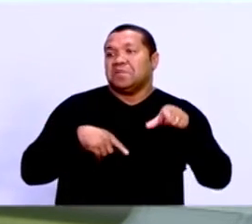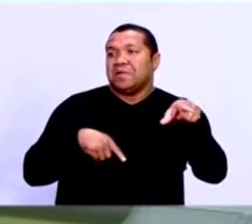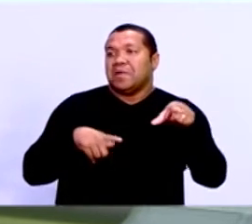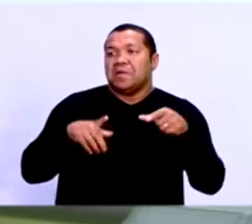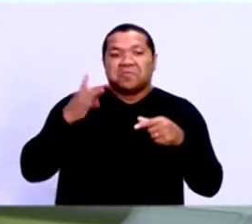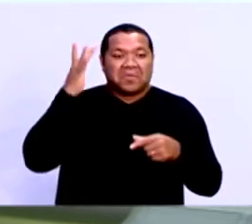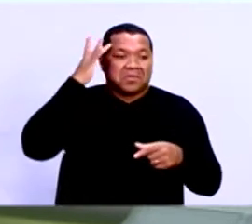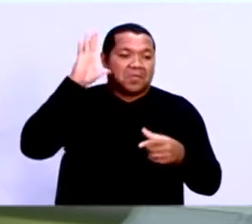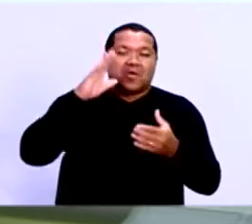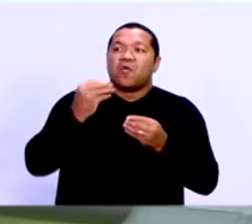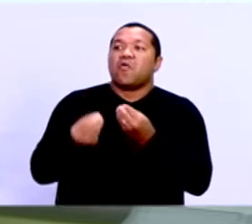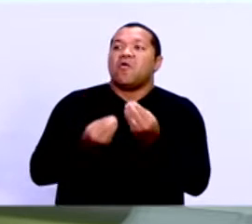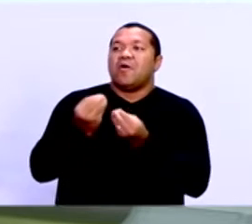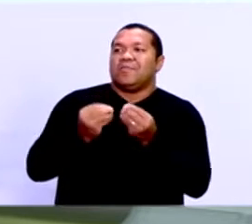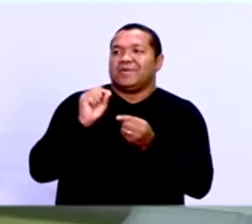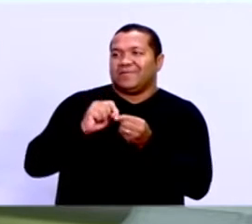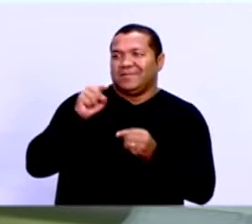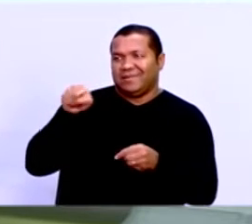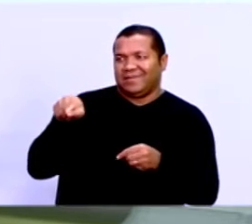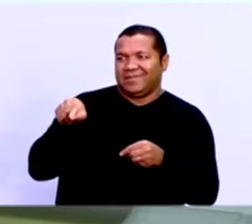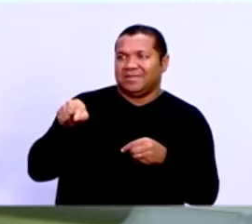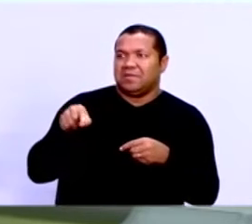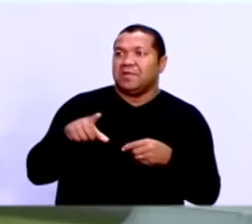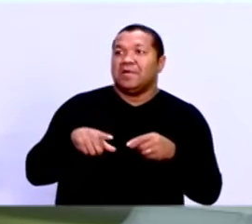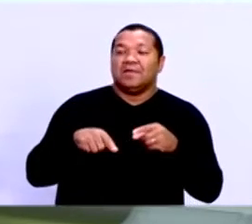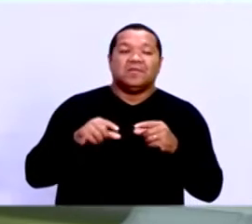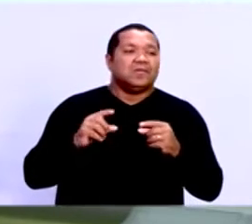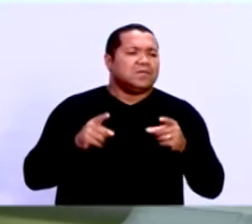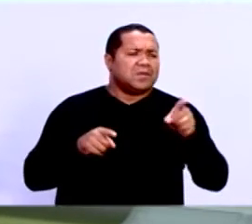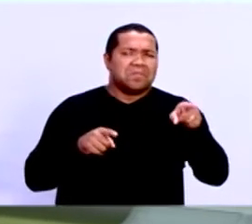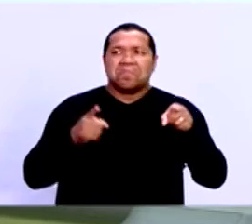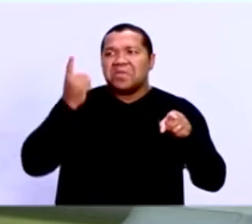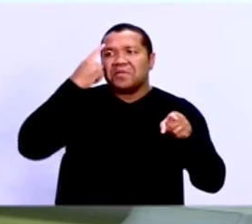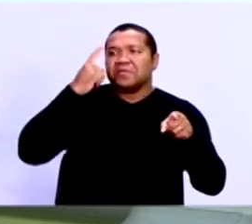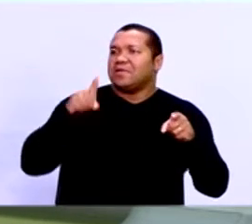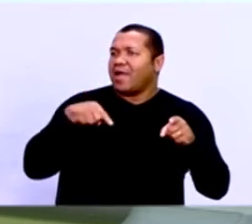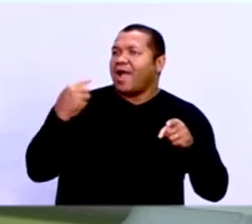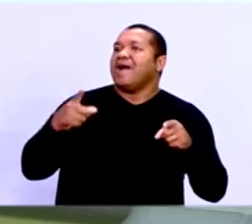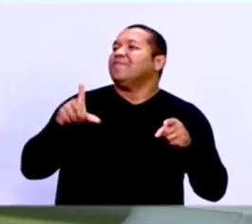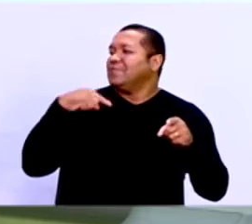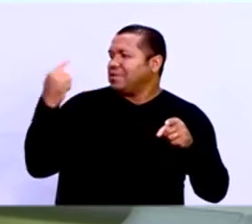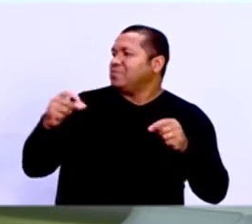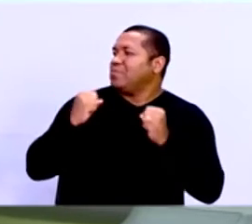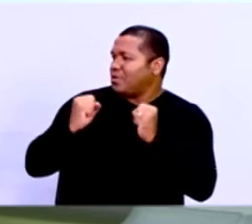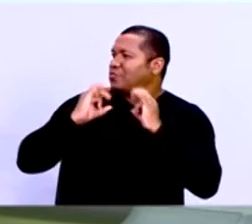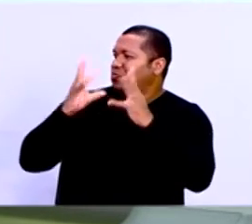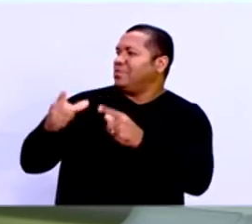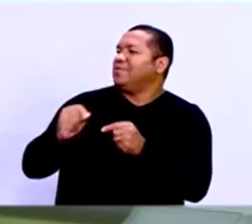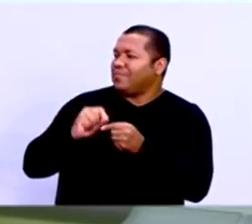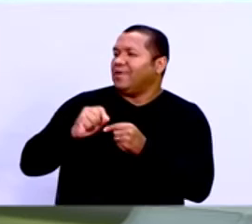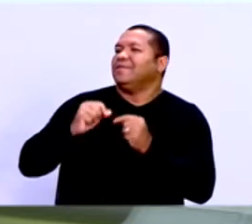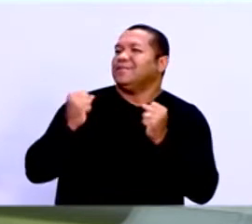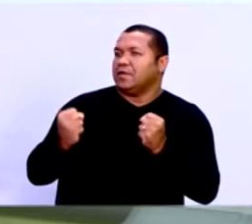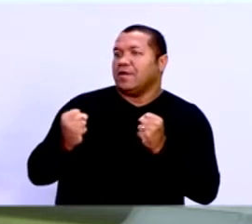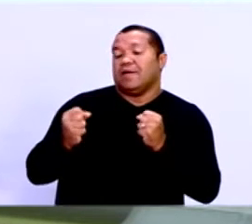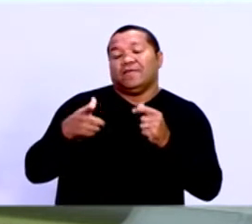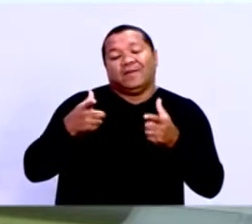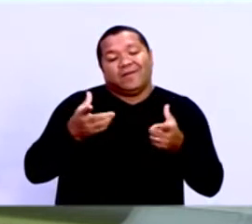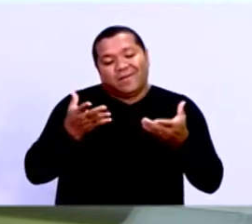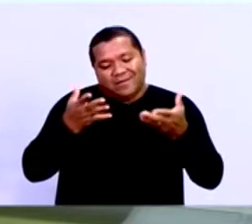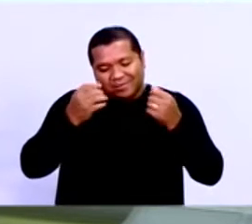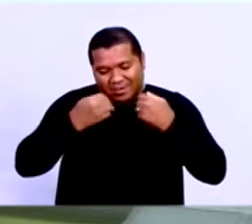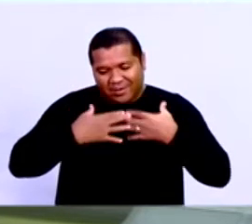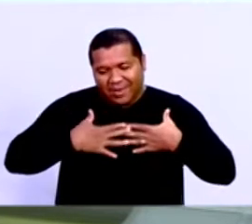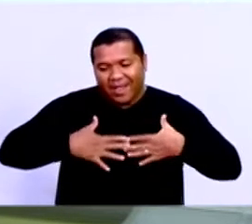a tecnologia muito avançada ele acha que a gente pode fazer tudo né mas não é bem assim você tem que aguentar obviamente